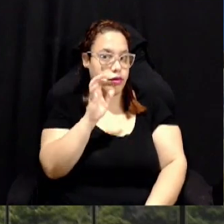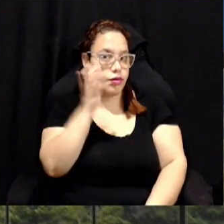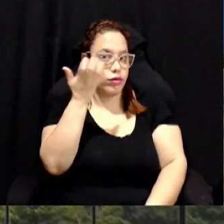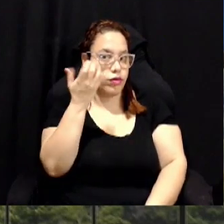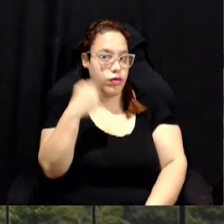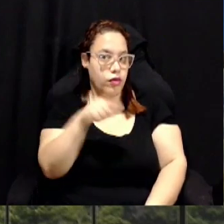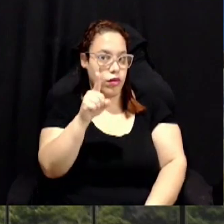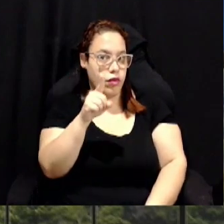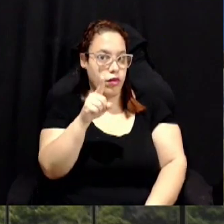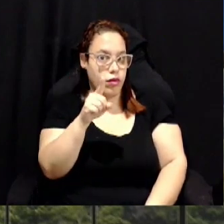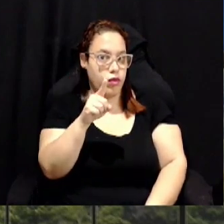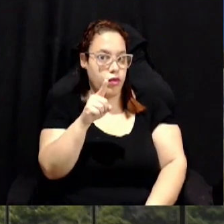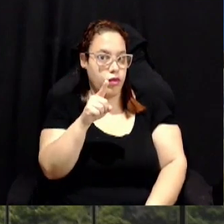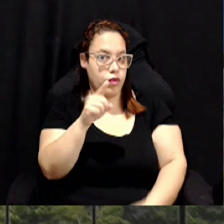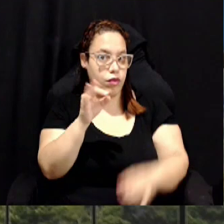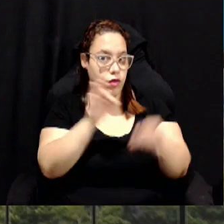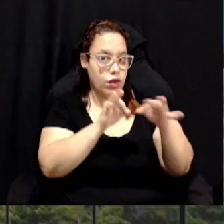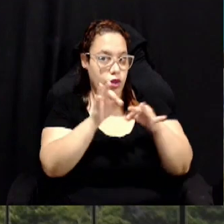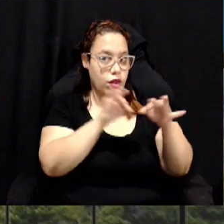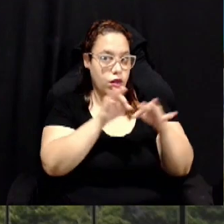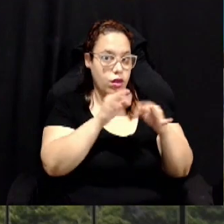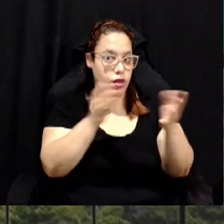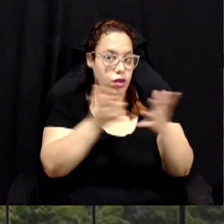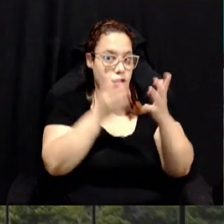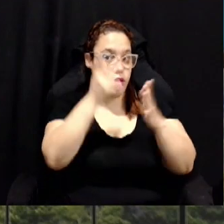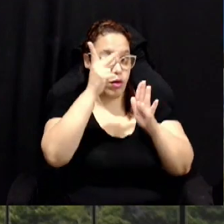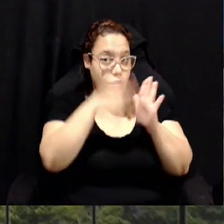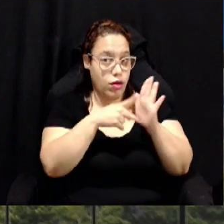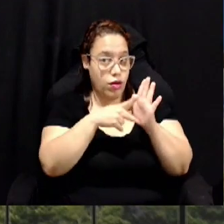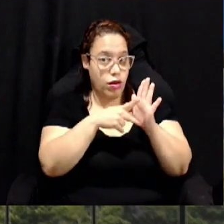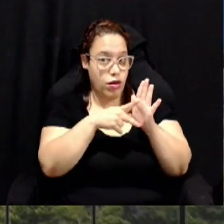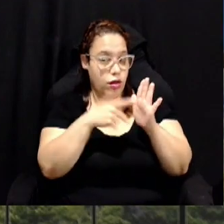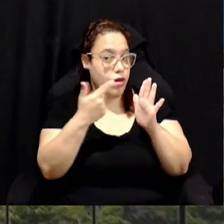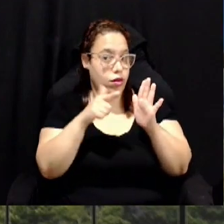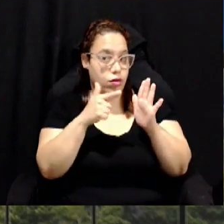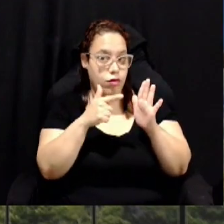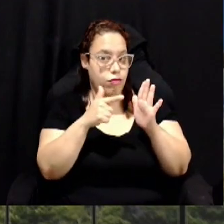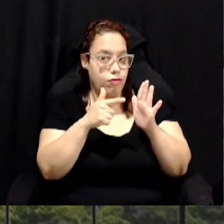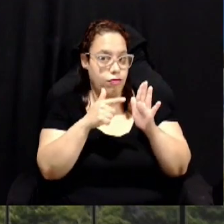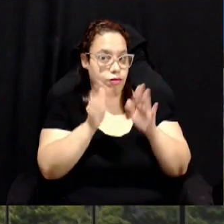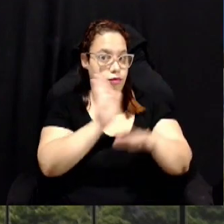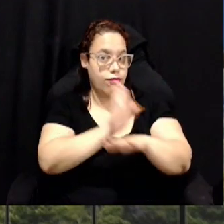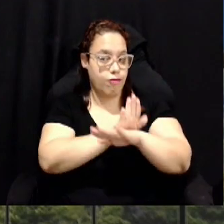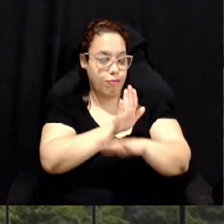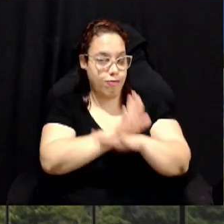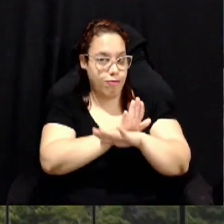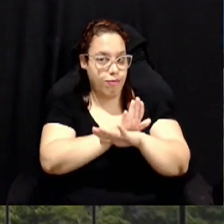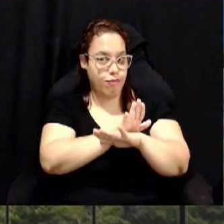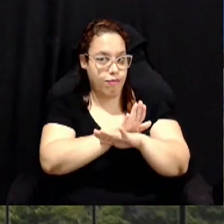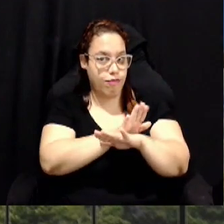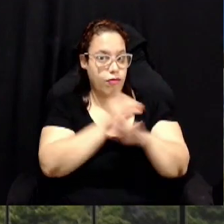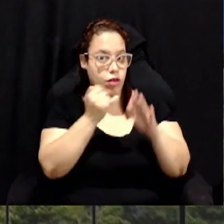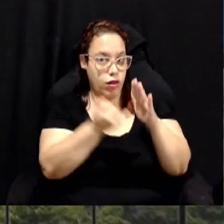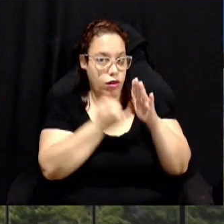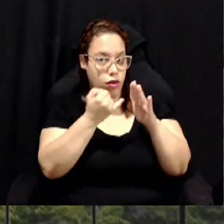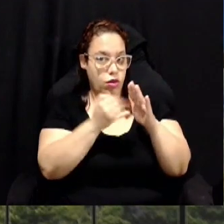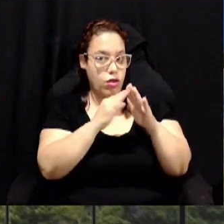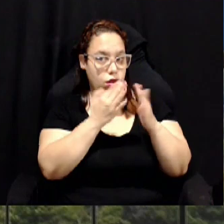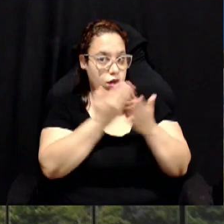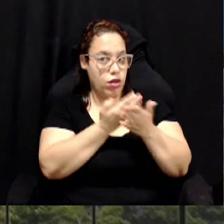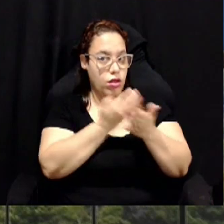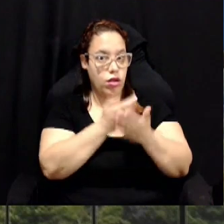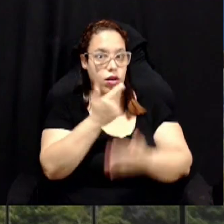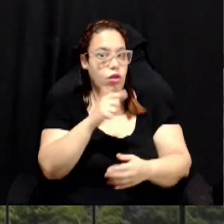de preparo por iniciativa própria e não tem aí o auxílio da instituição, da escola, não tem